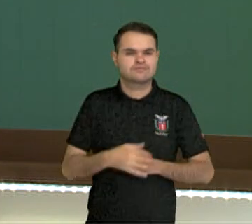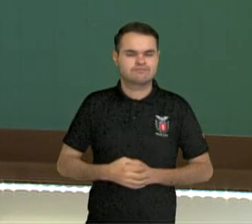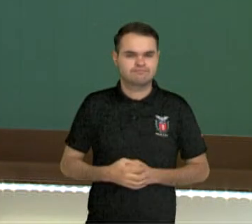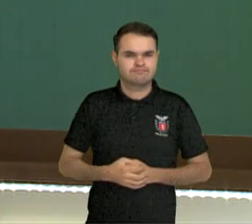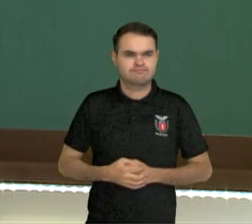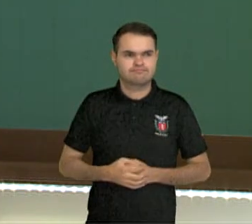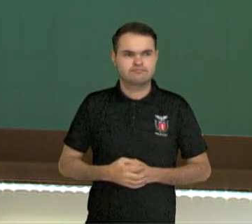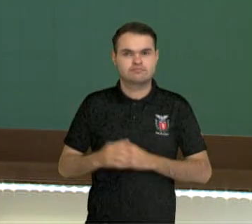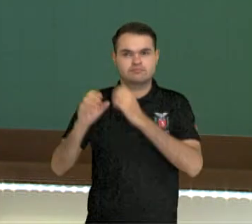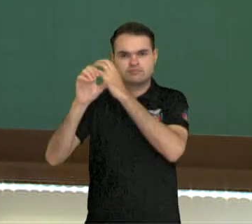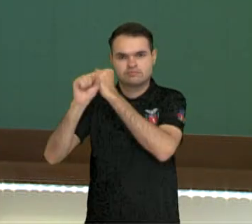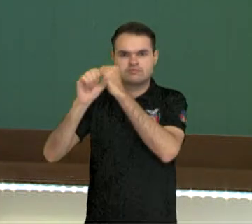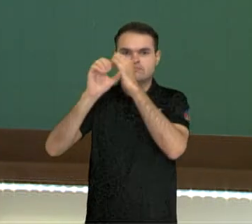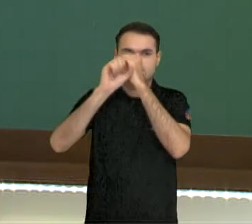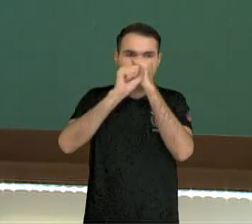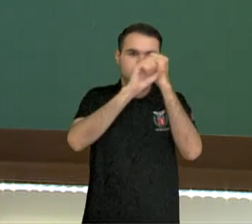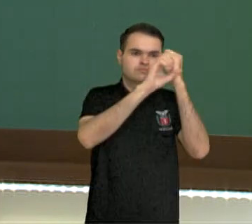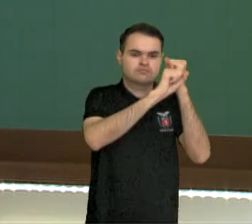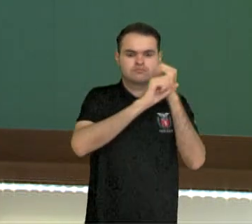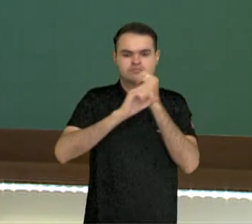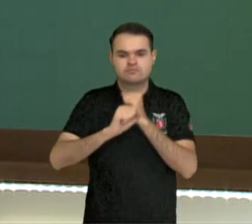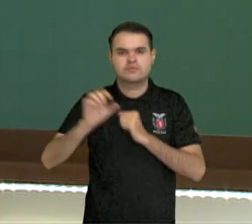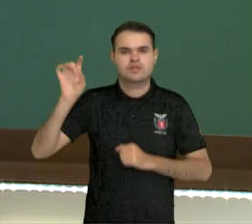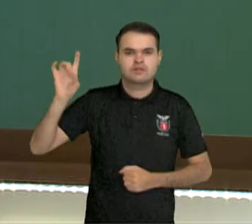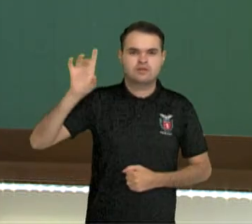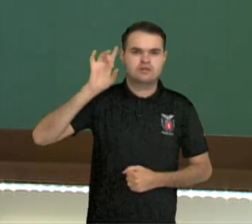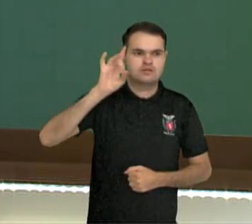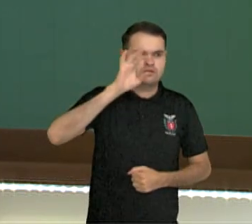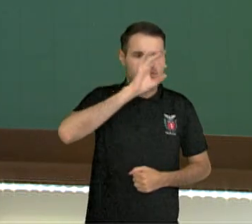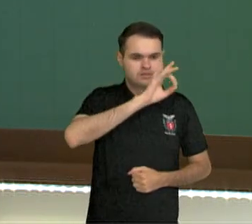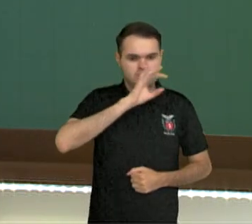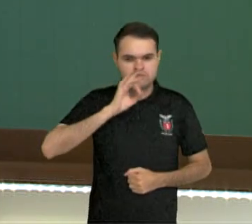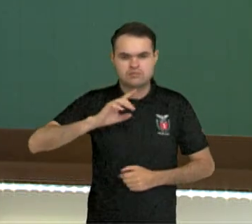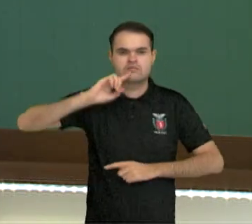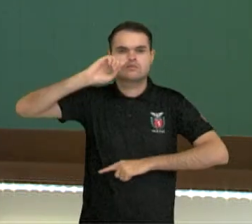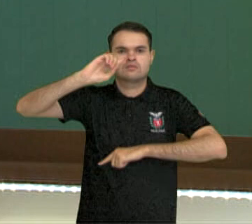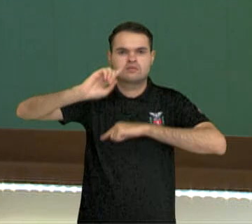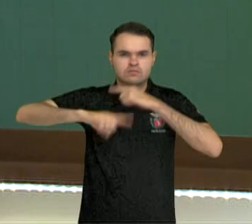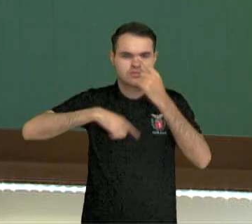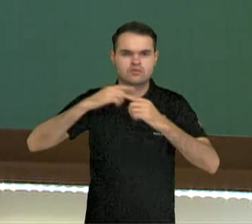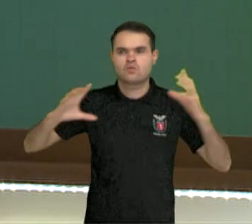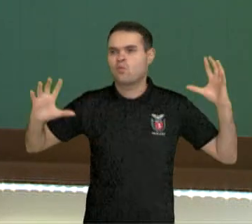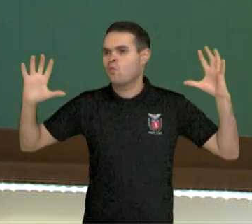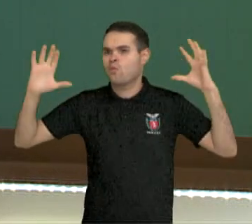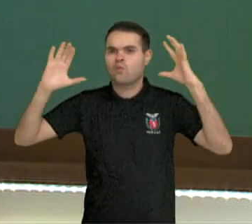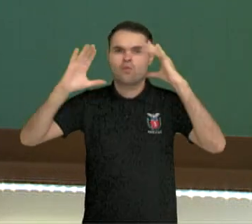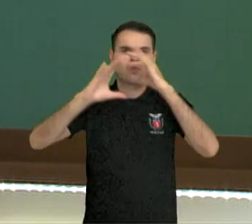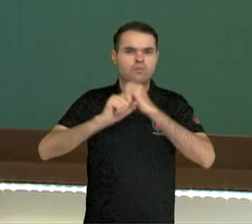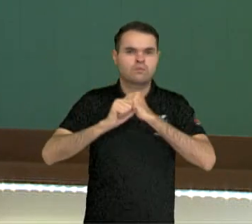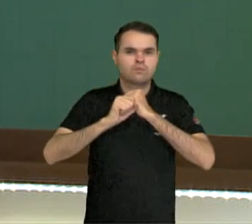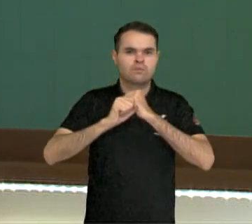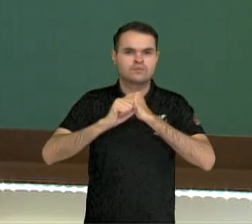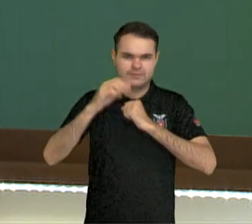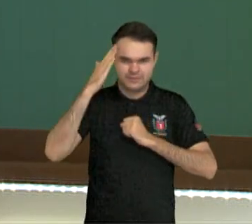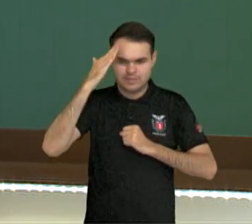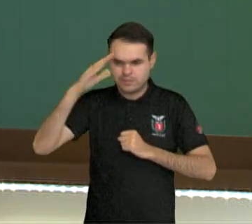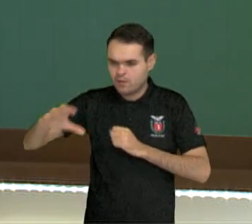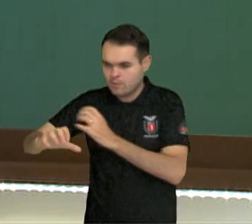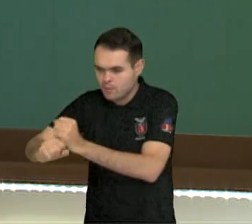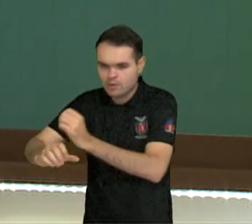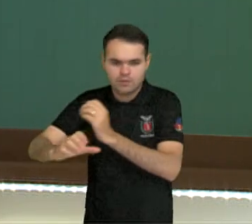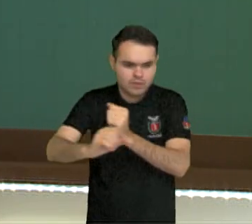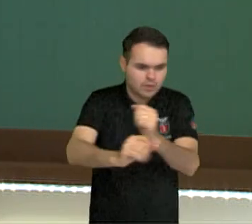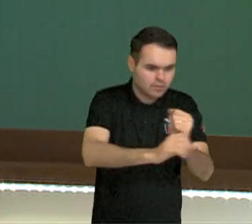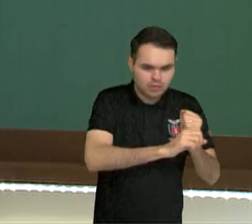Vou calcular a área de cada um e vou somar, né? É aquele que a gente calcula a área dos pedaços e junta tudo,